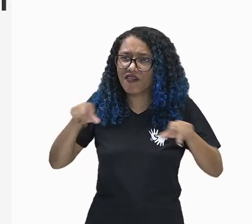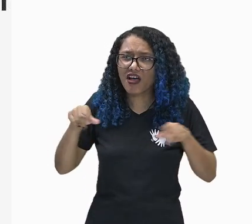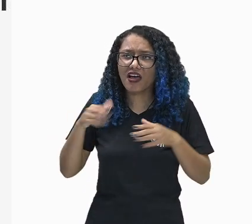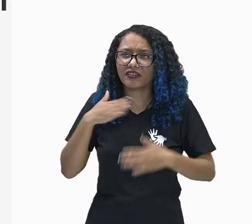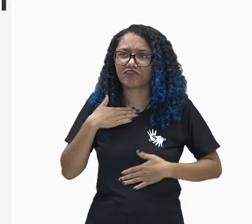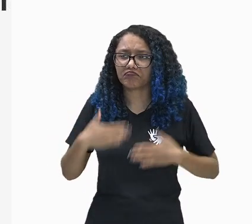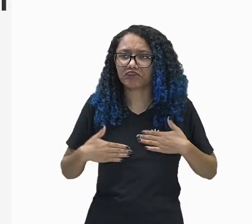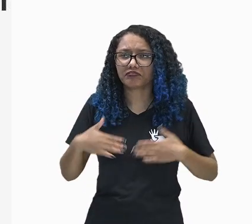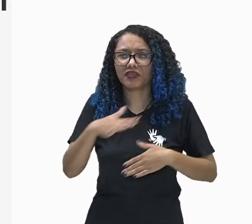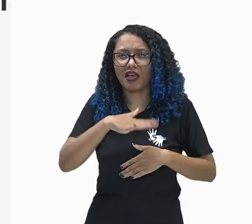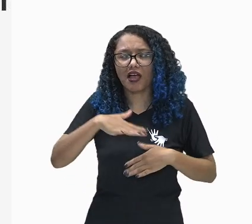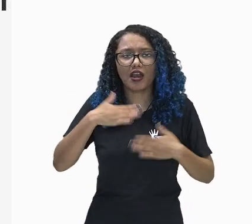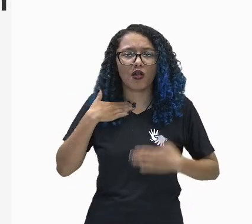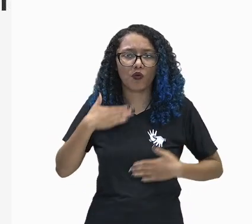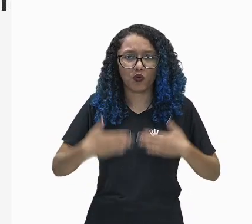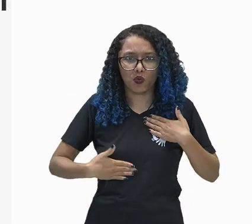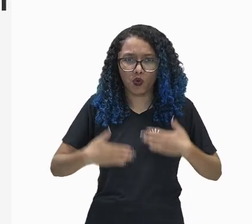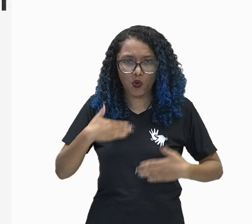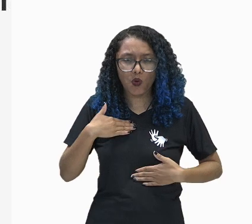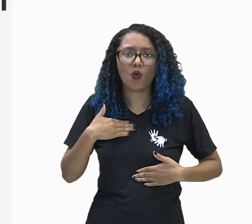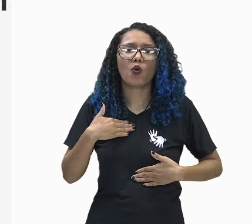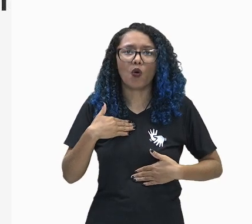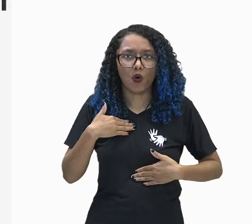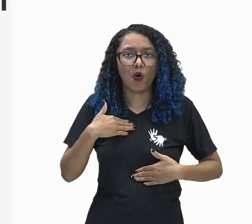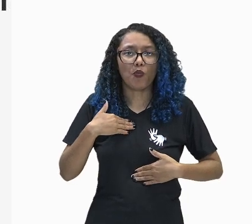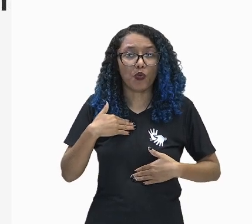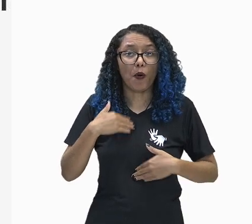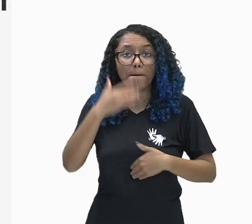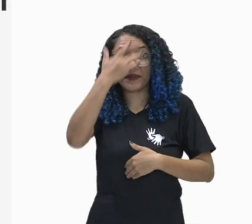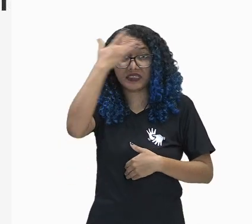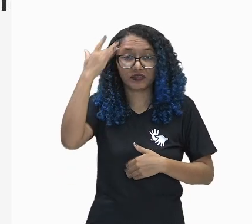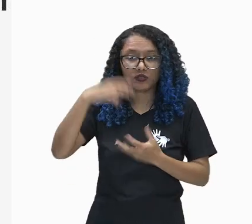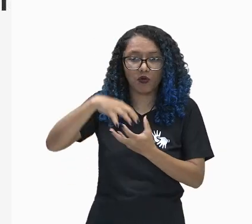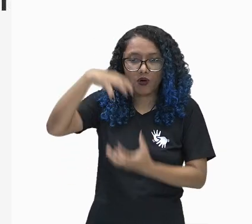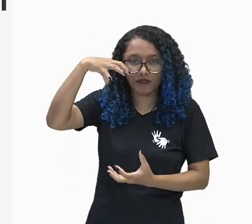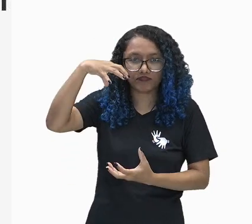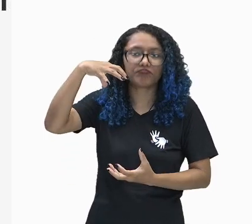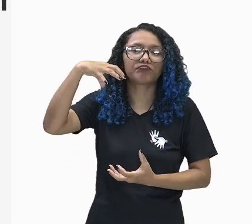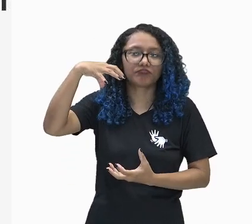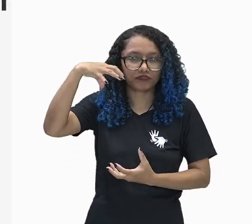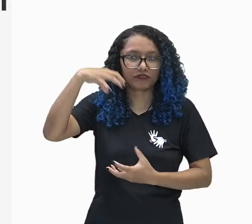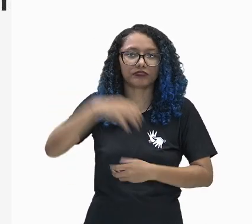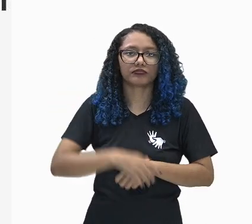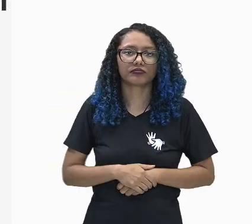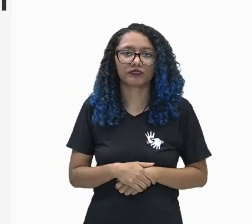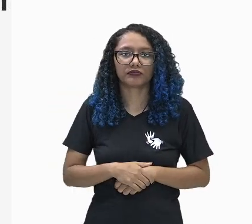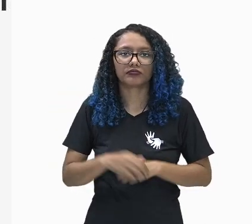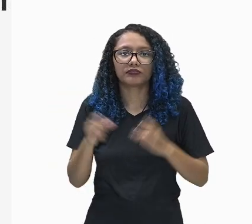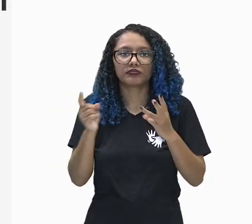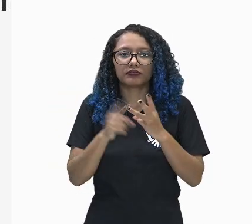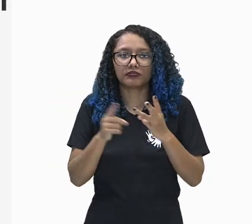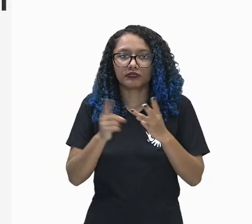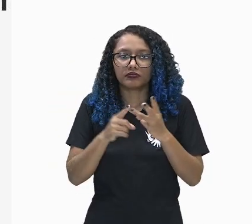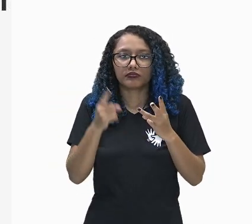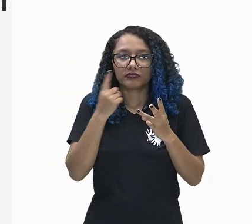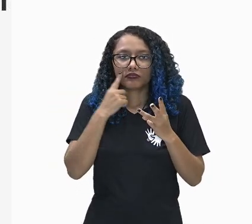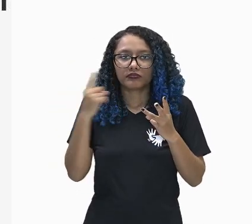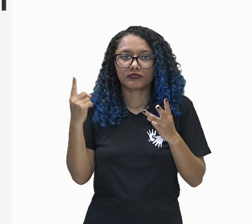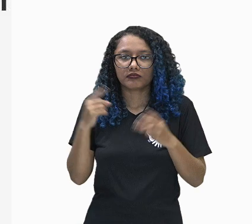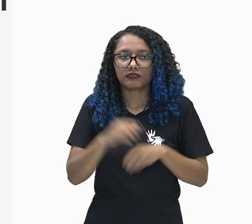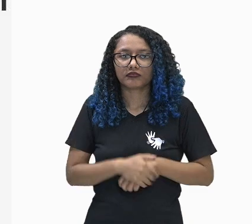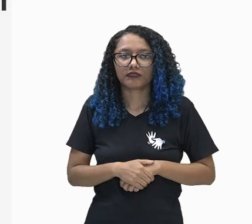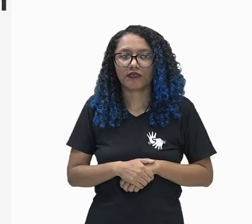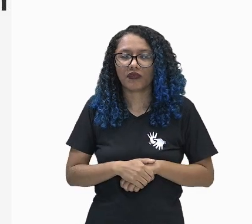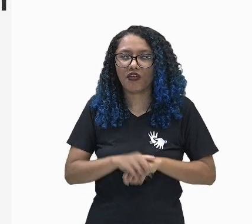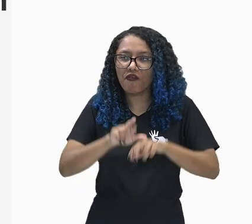corpo adulto. Isso aí eu jogo o exemplo para vocês no corpo humano também. Temos células-tronco